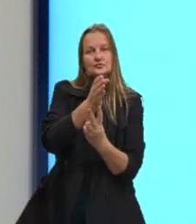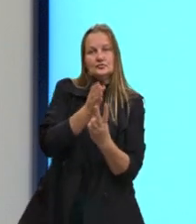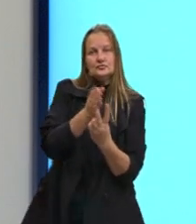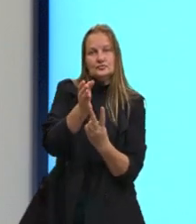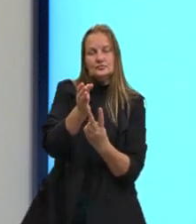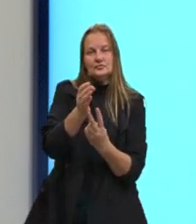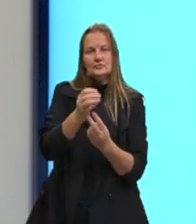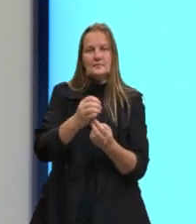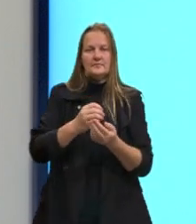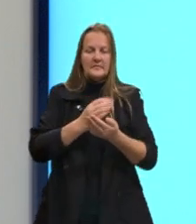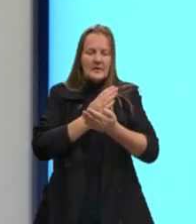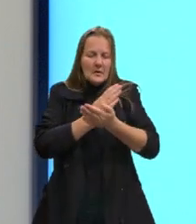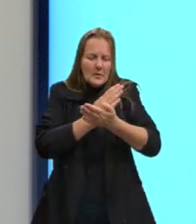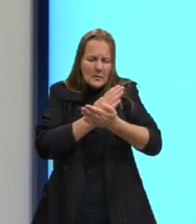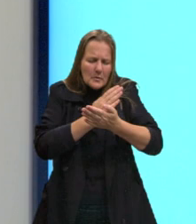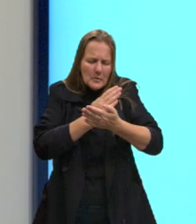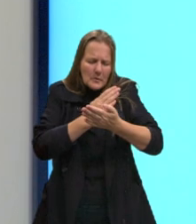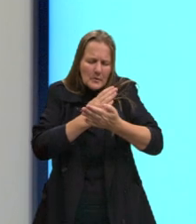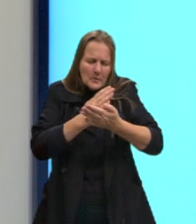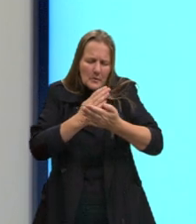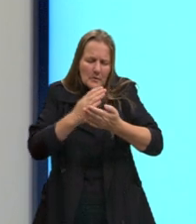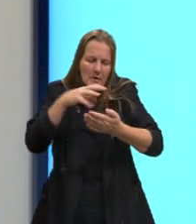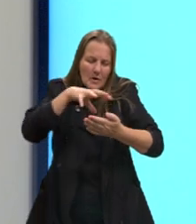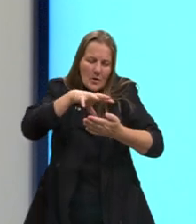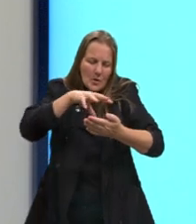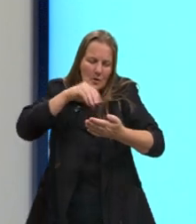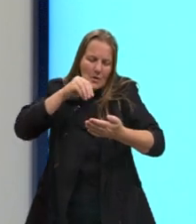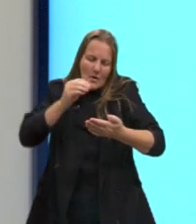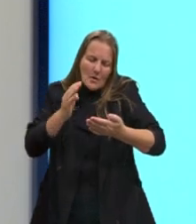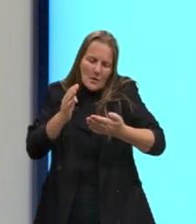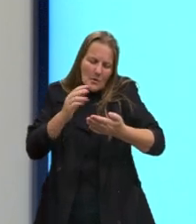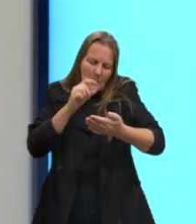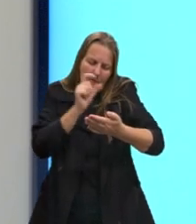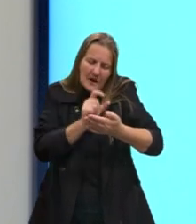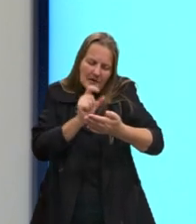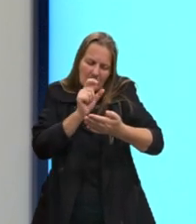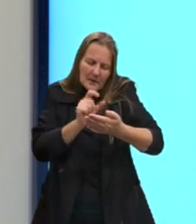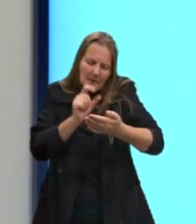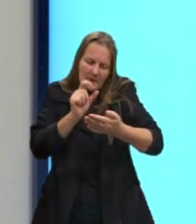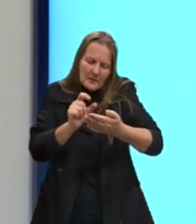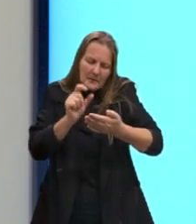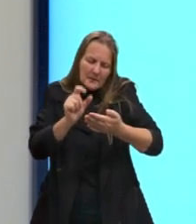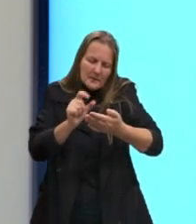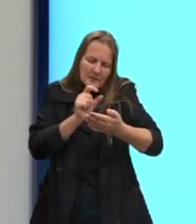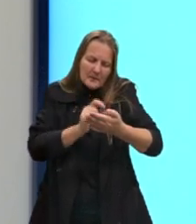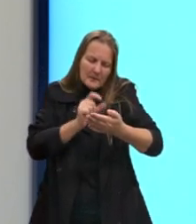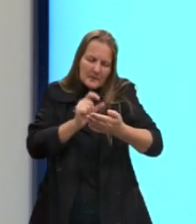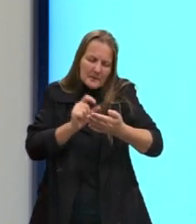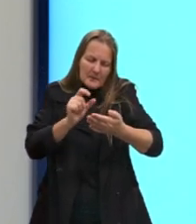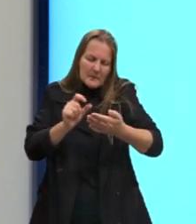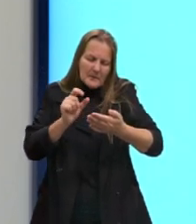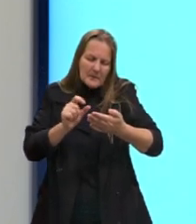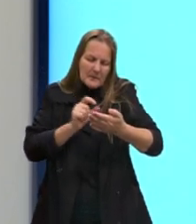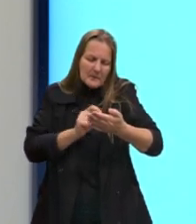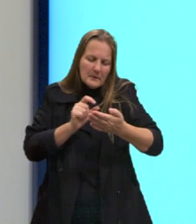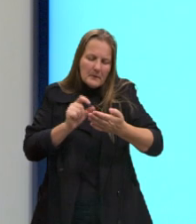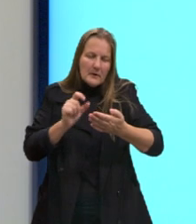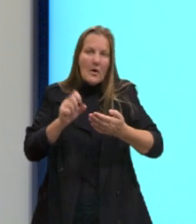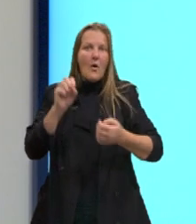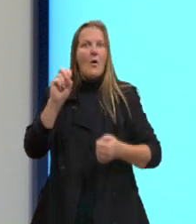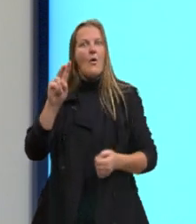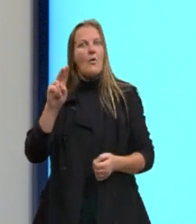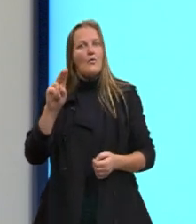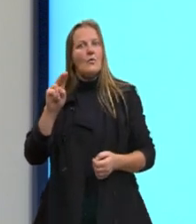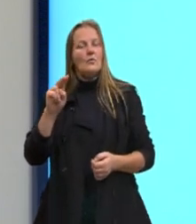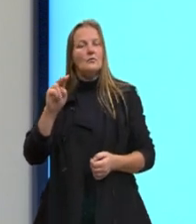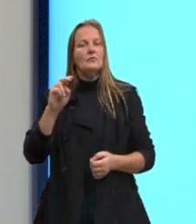escaneando esse texto detalhadamente lendo realmente palavra por palavra né item por item ou